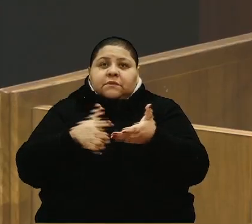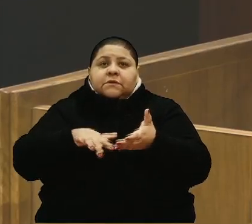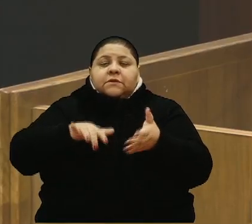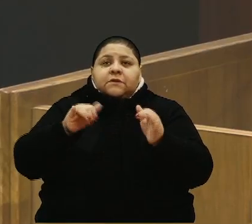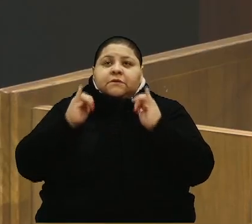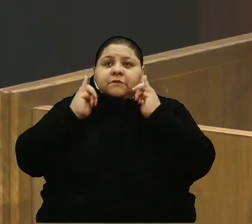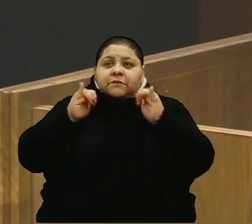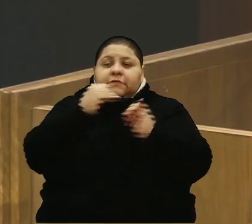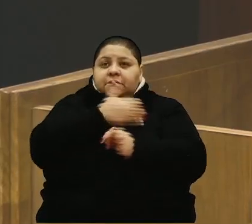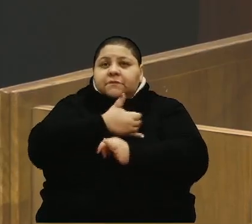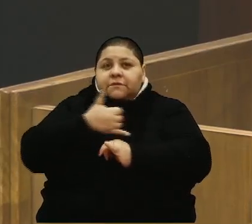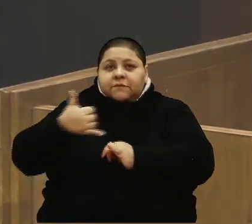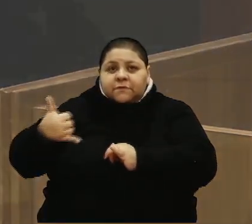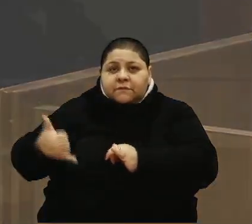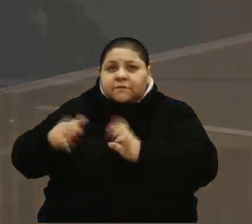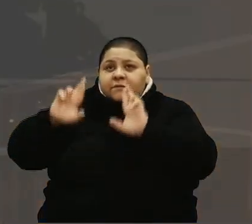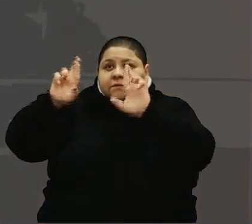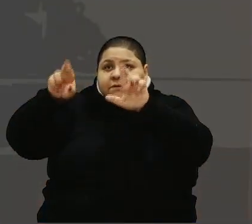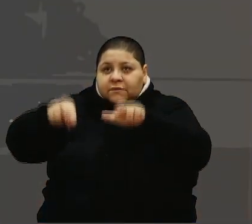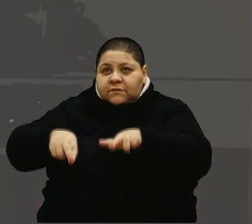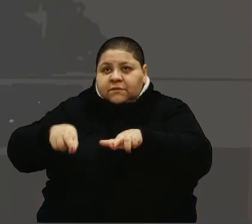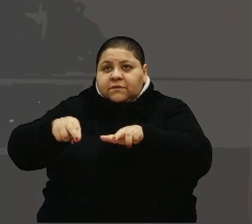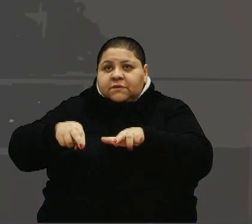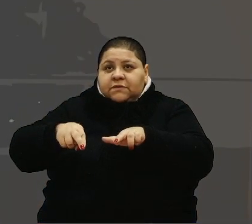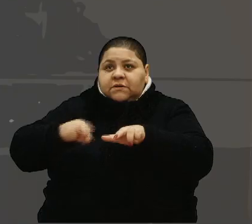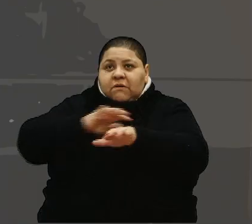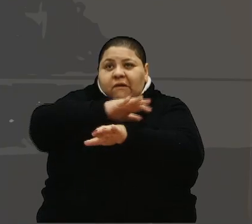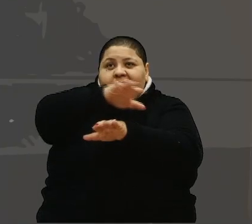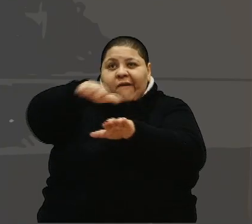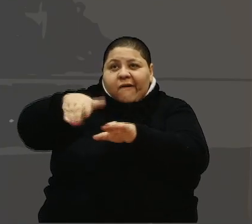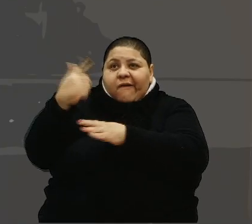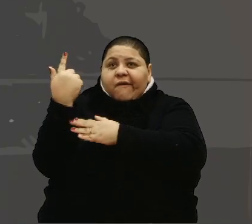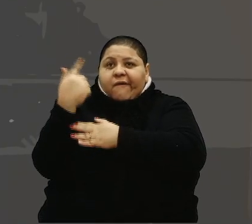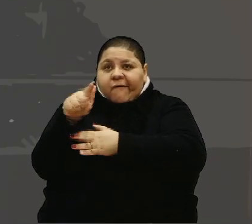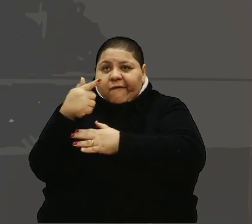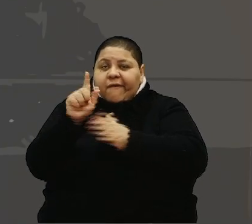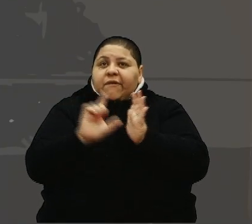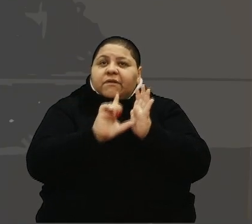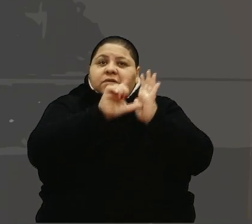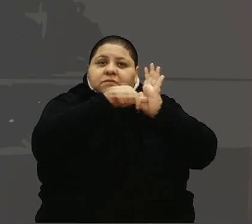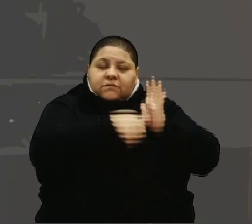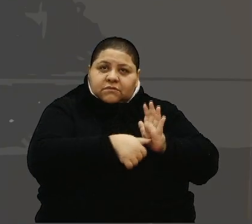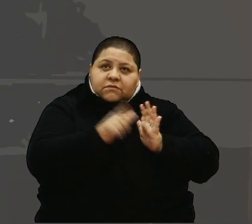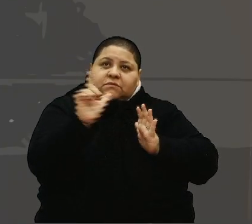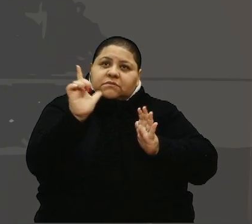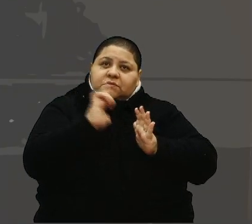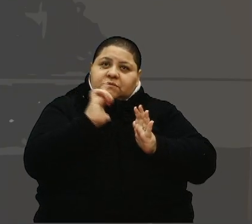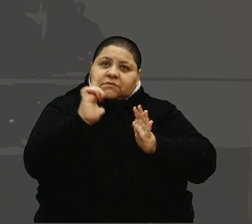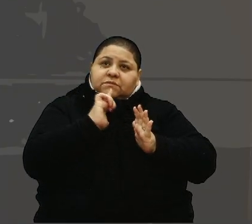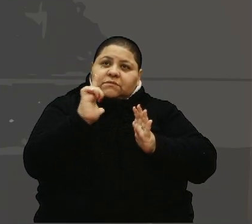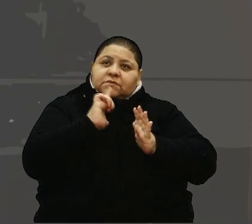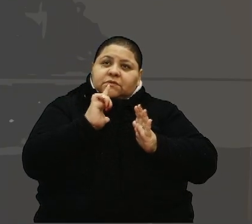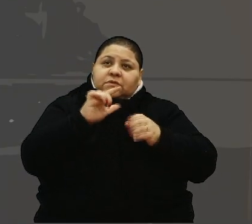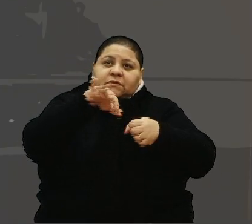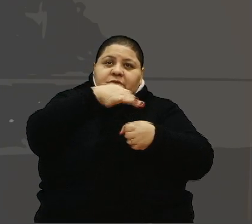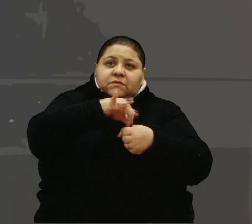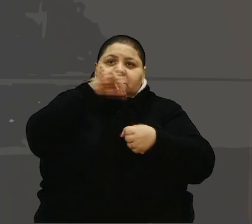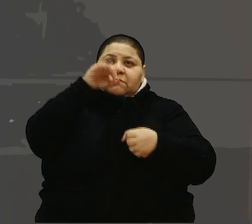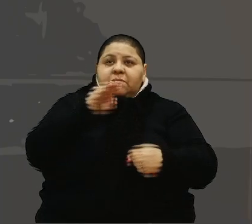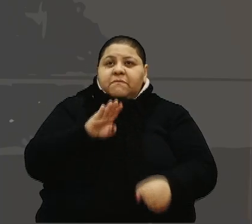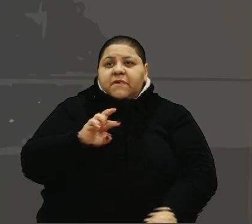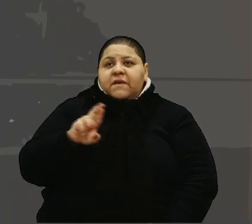Transporte Coletivos, região metropolitana de Goiás. Em seguida, tem sobre os consórcios